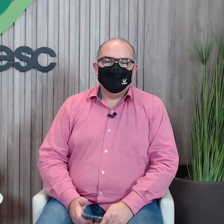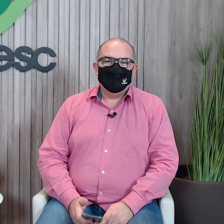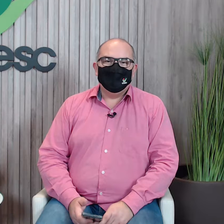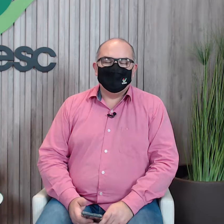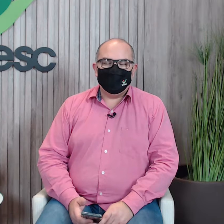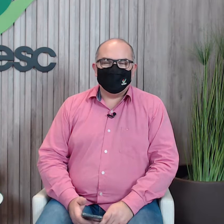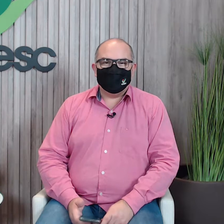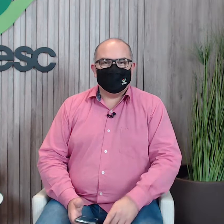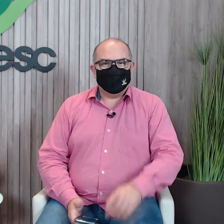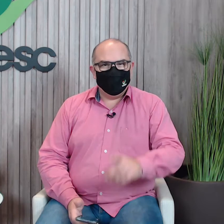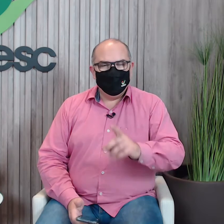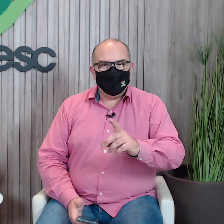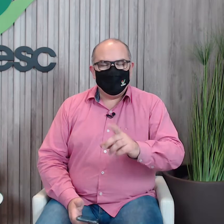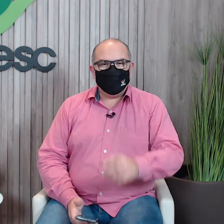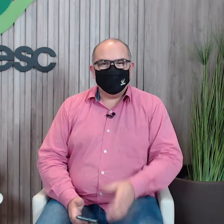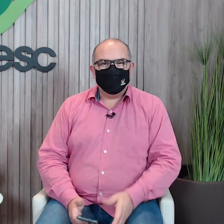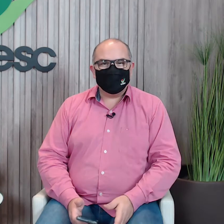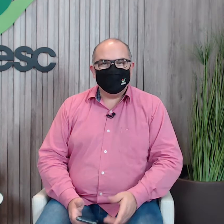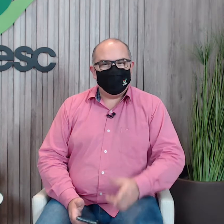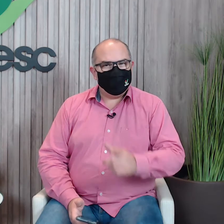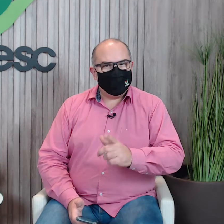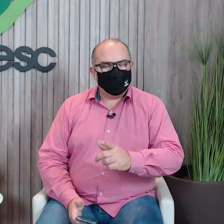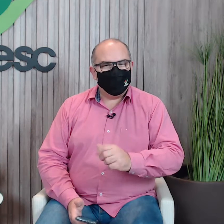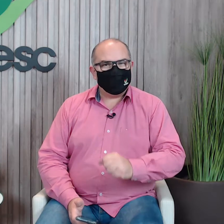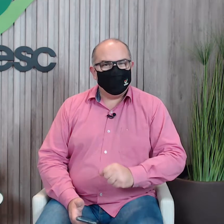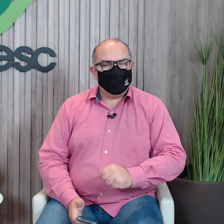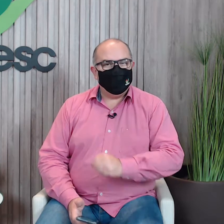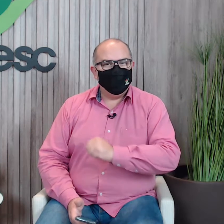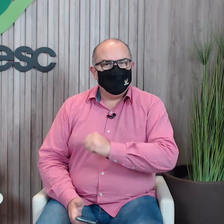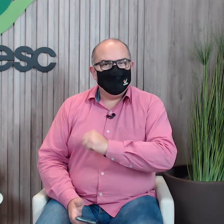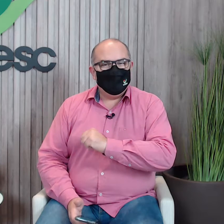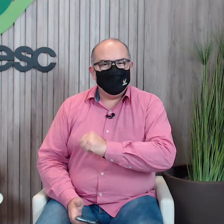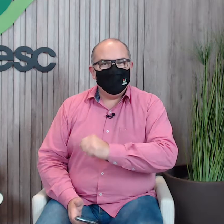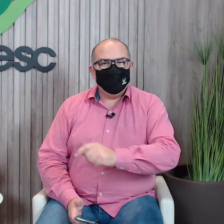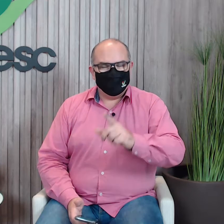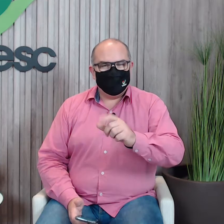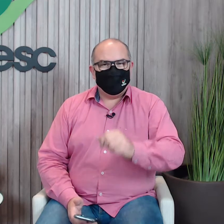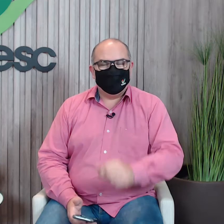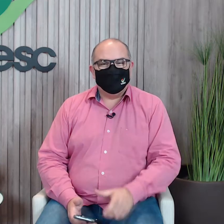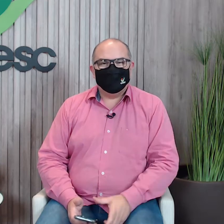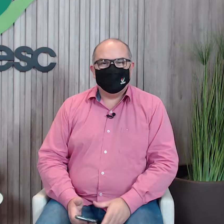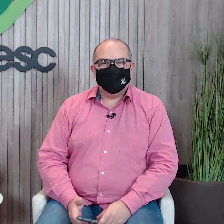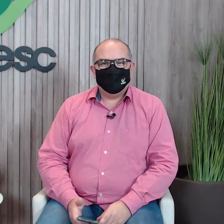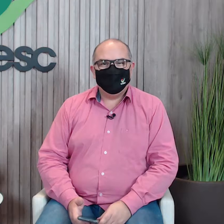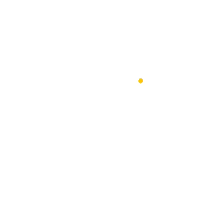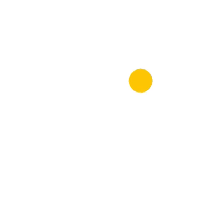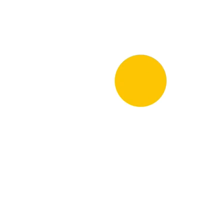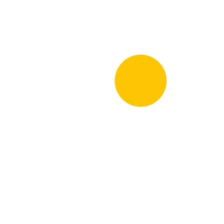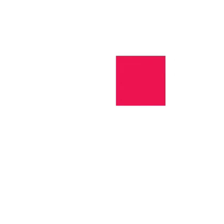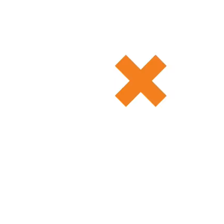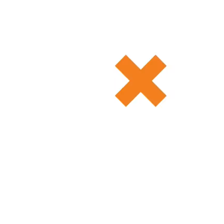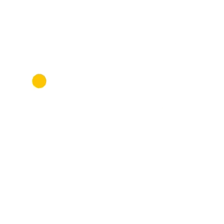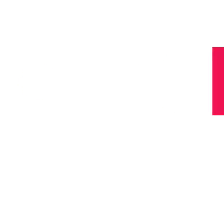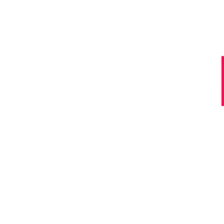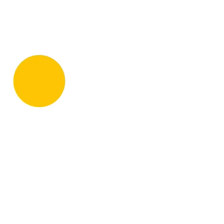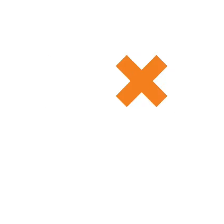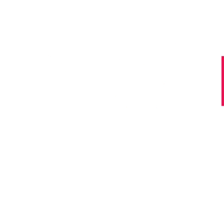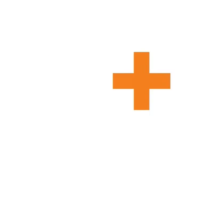edição do nosso Unesc. Então, fique conosco, apresento o nosso convidado em 1 minuto. Já voltamos.